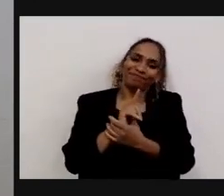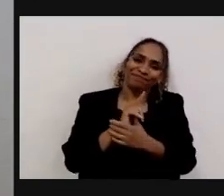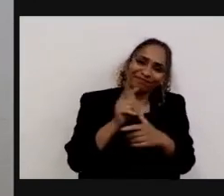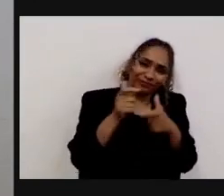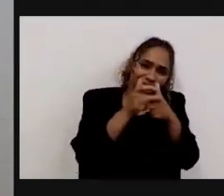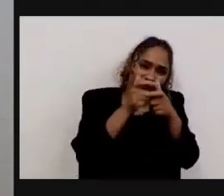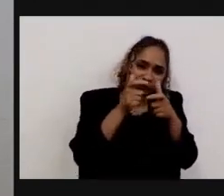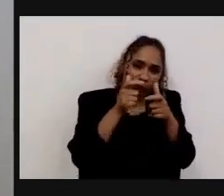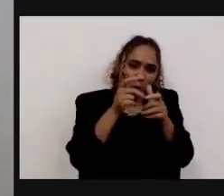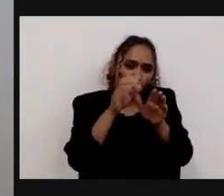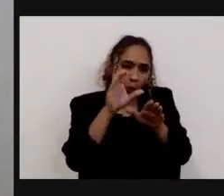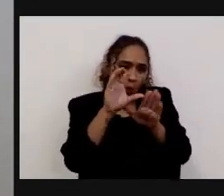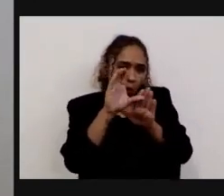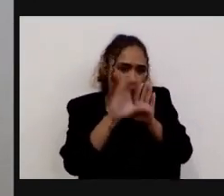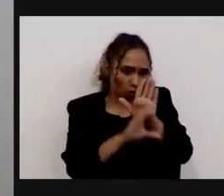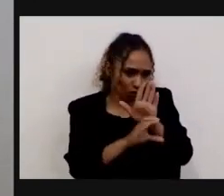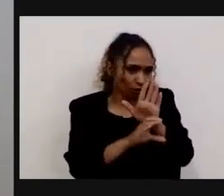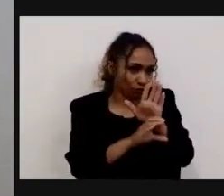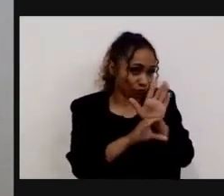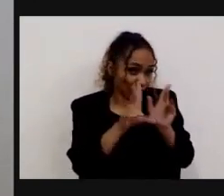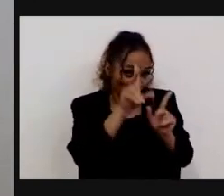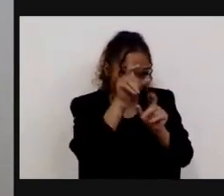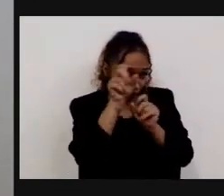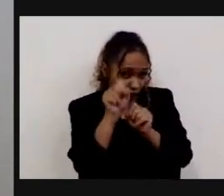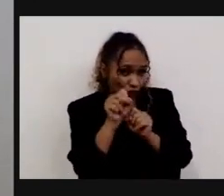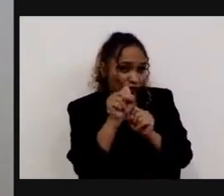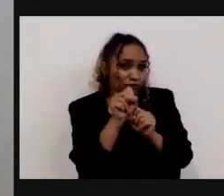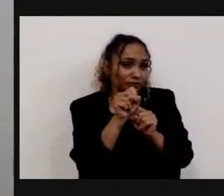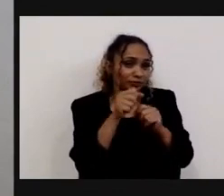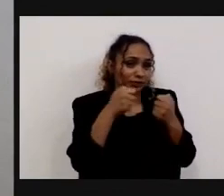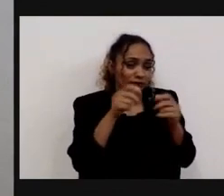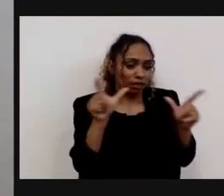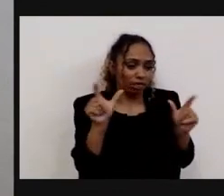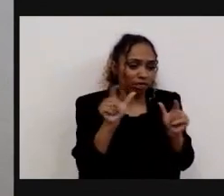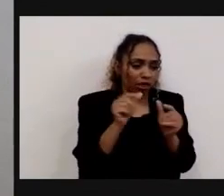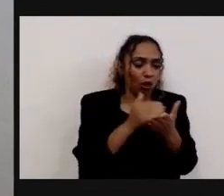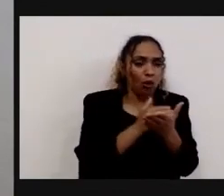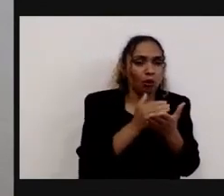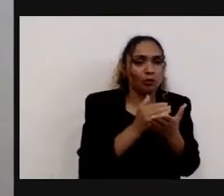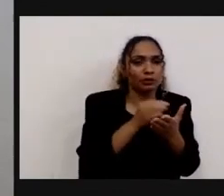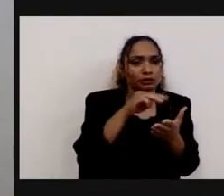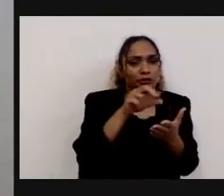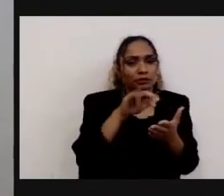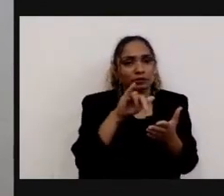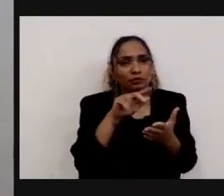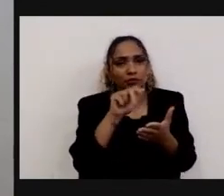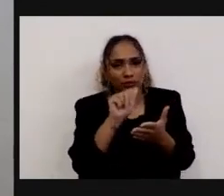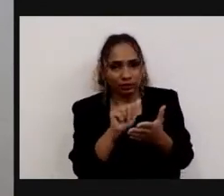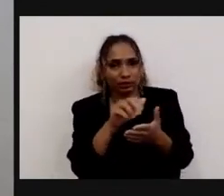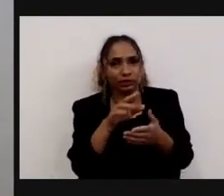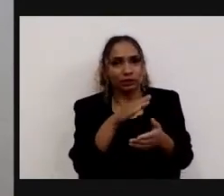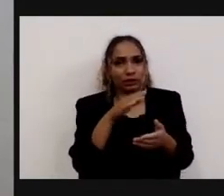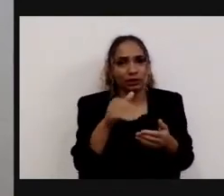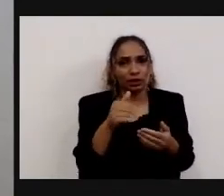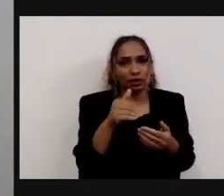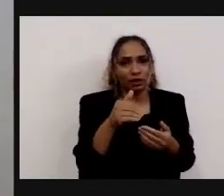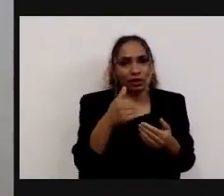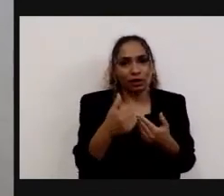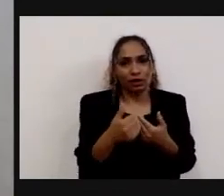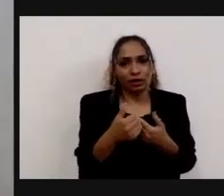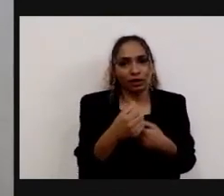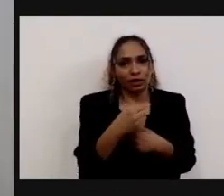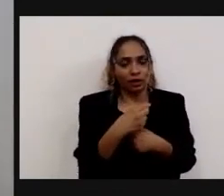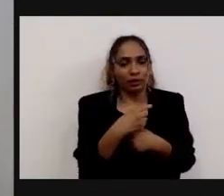um amplo currículo vou ter que sintetizar mas eu começo pela marisaura Camões aqui a minha direita